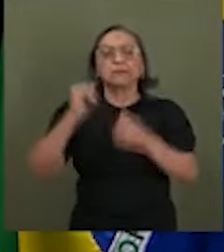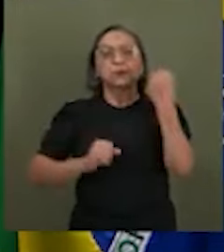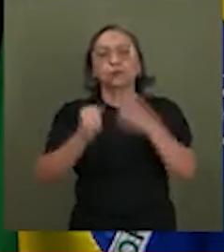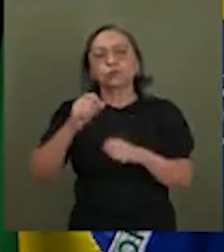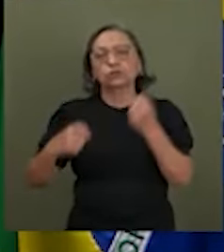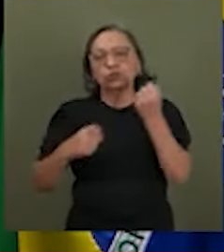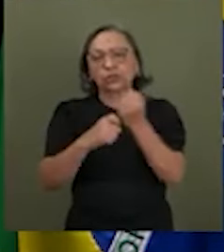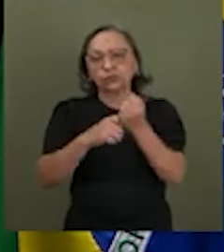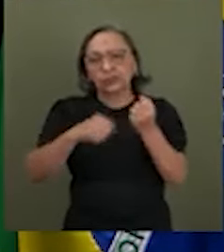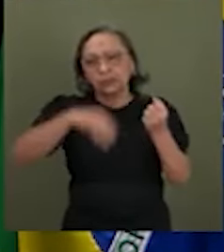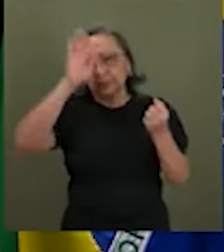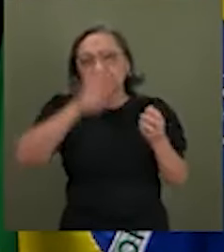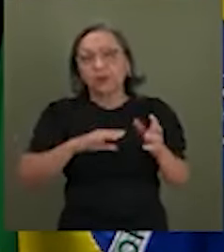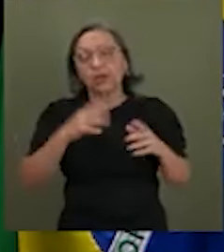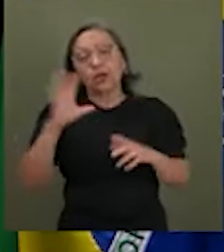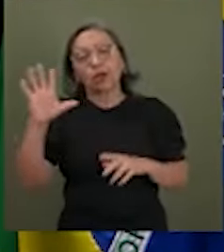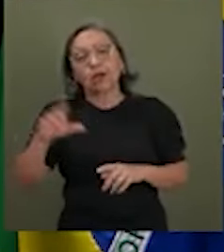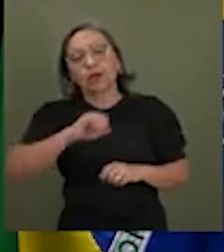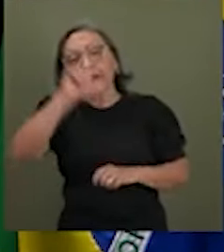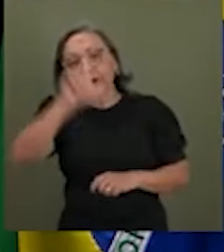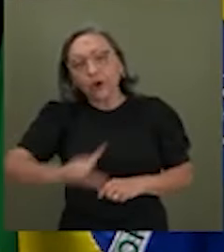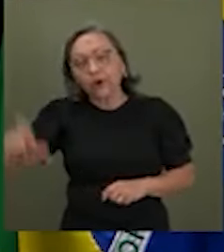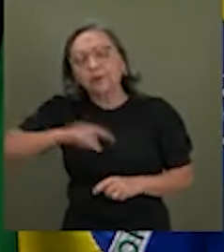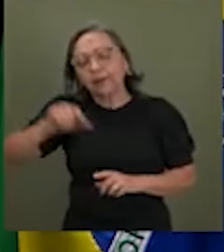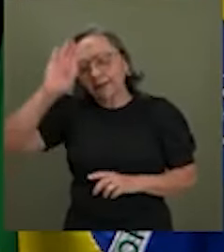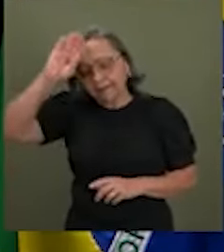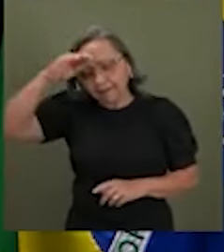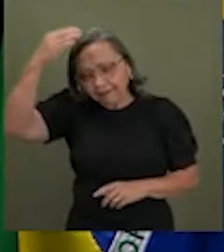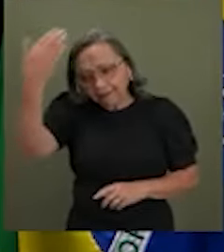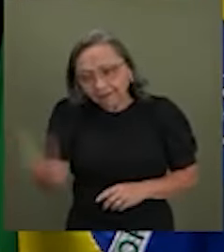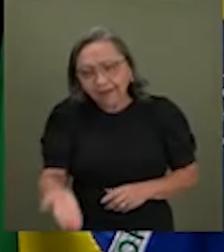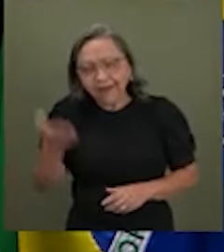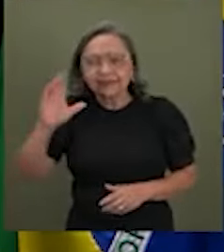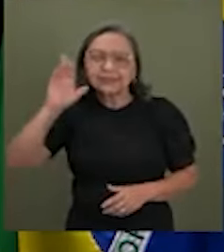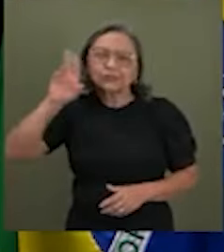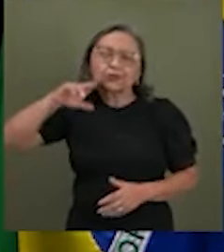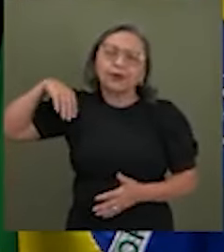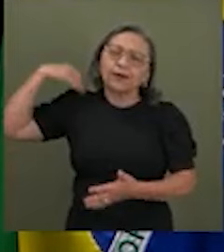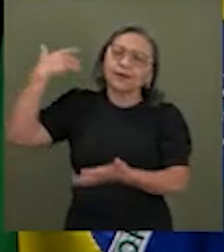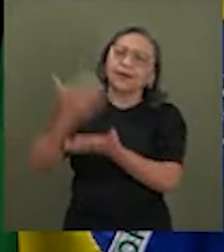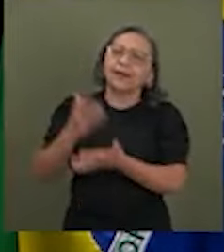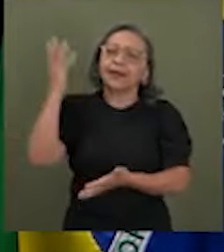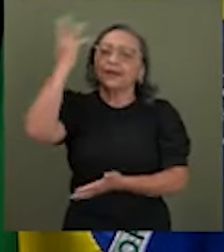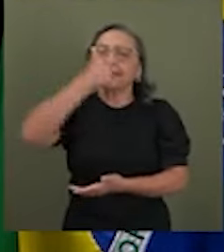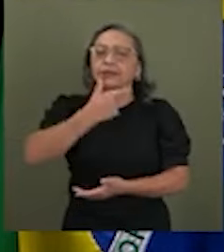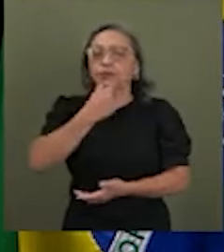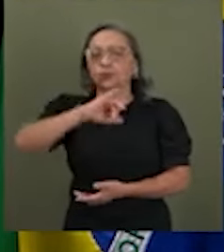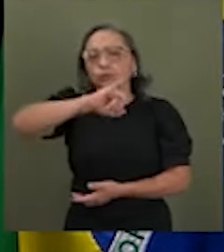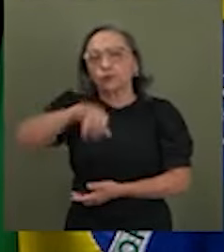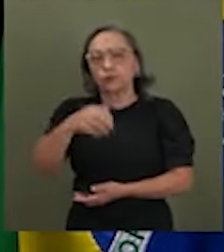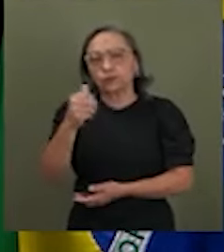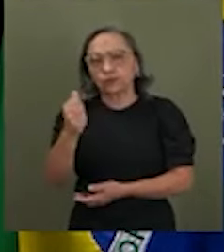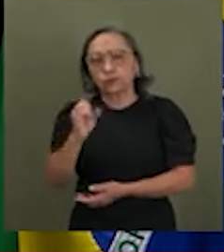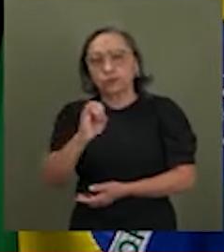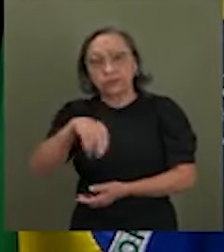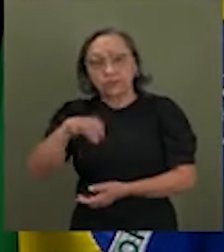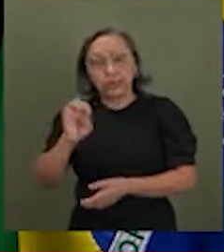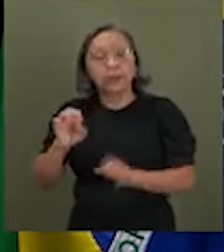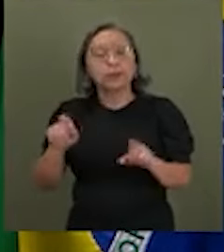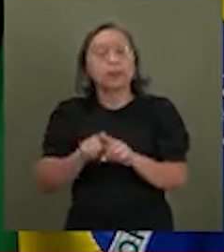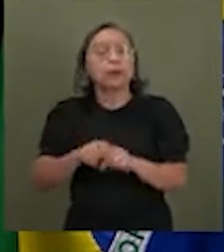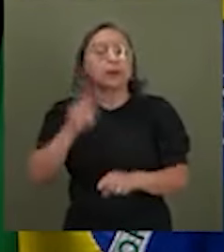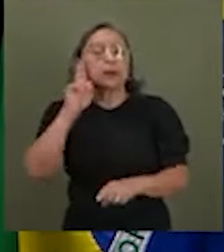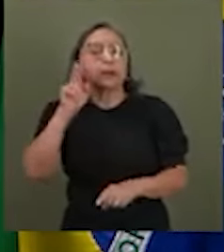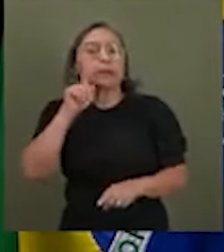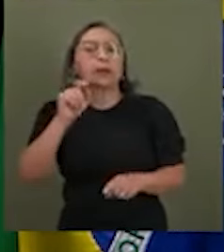país. Logicamente, temos que prestar nossa continência a essa história linda do senhor Jaime Tomás de Aquino. E relembrar